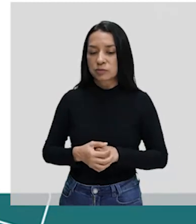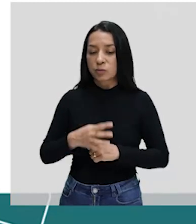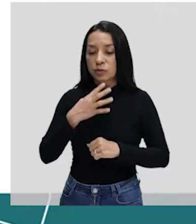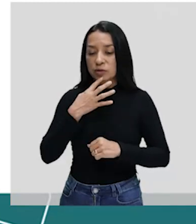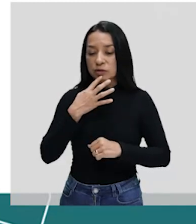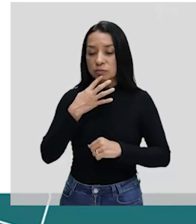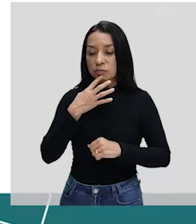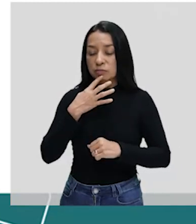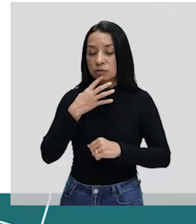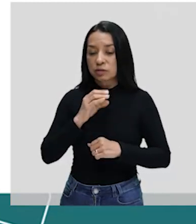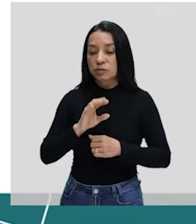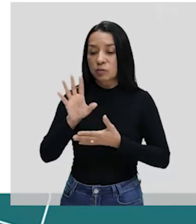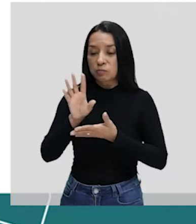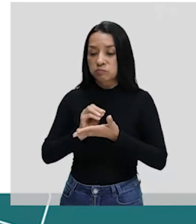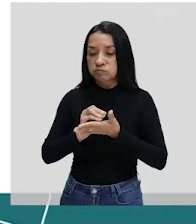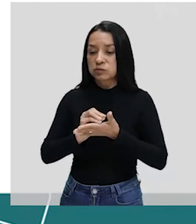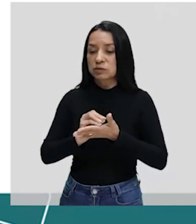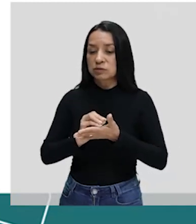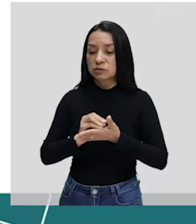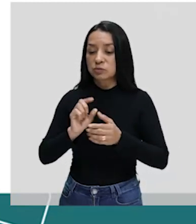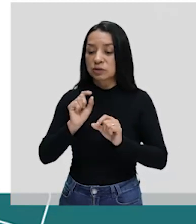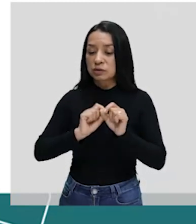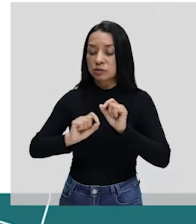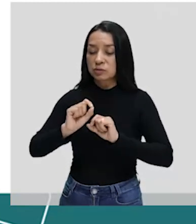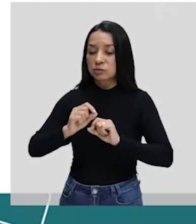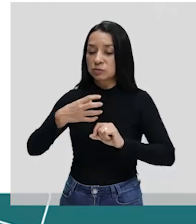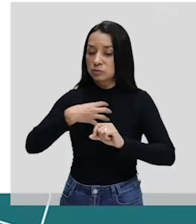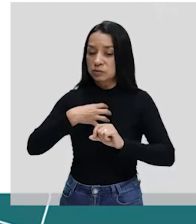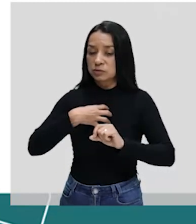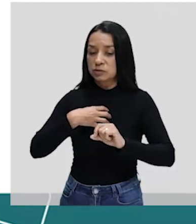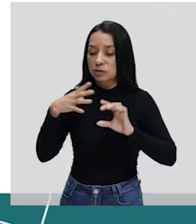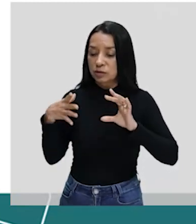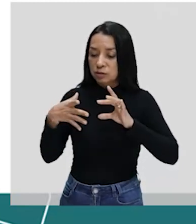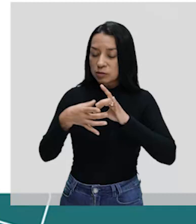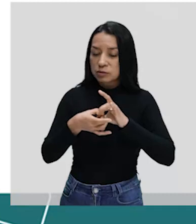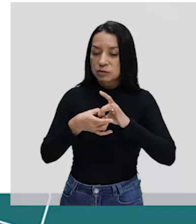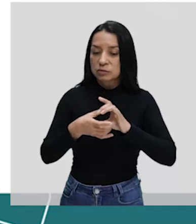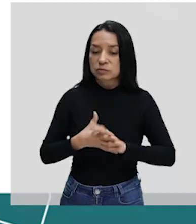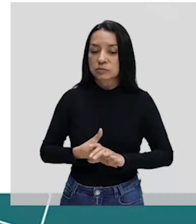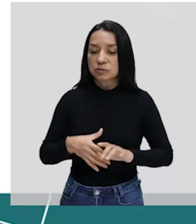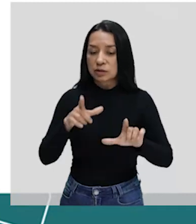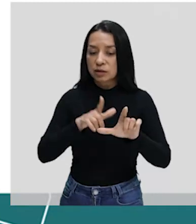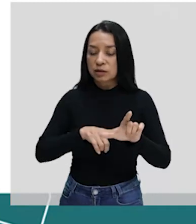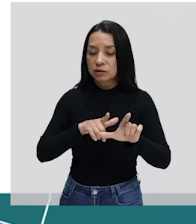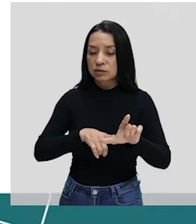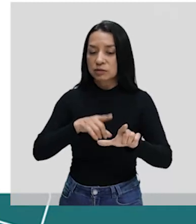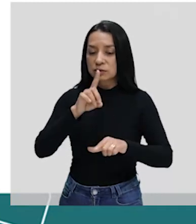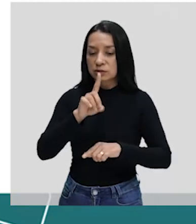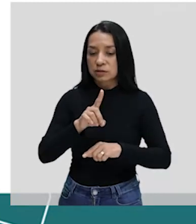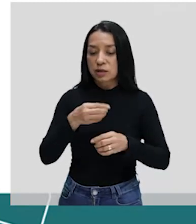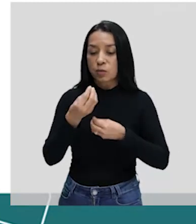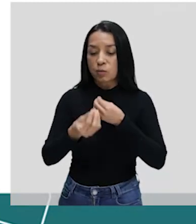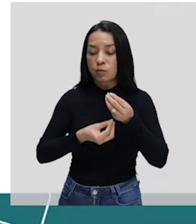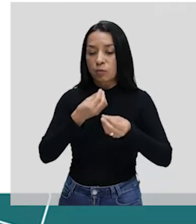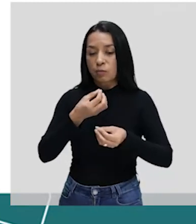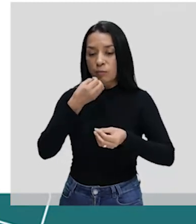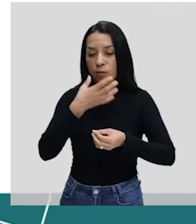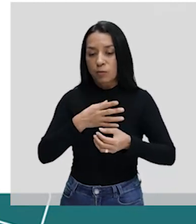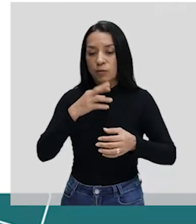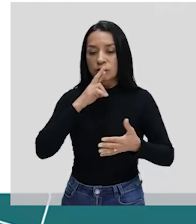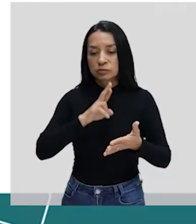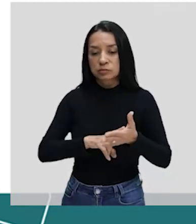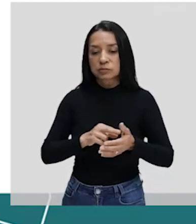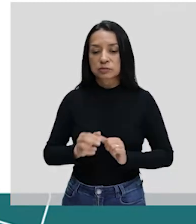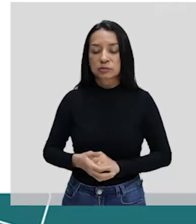sentidos. Então, eu estou associado realmente à questão dos sentidos. A letra D aparece como uma boa sugestão. A letra